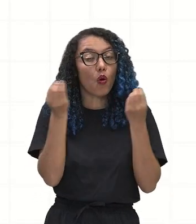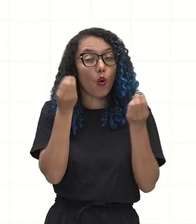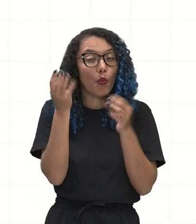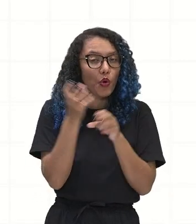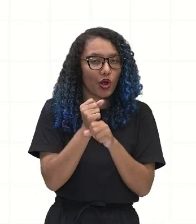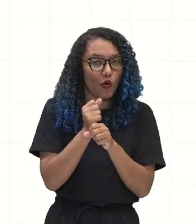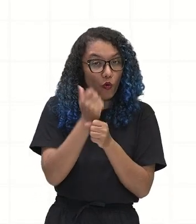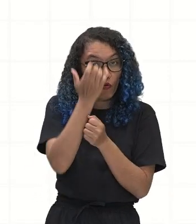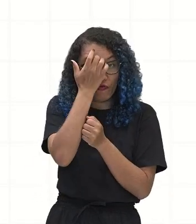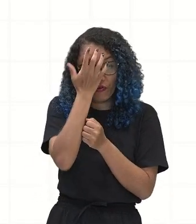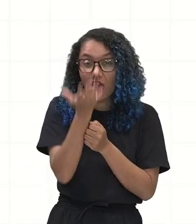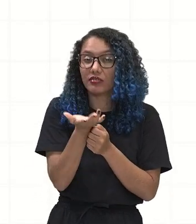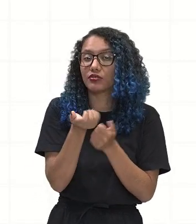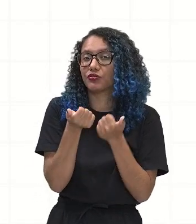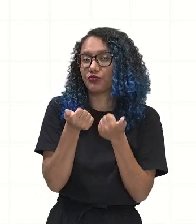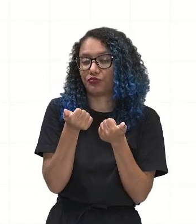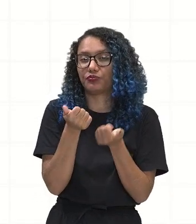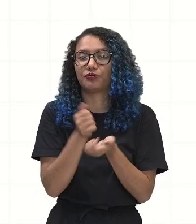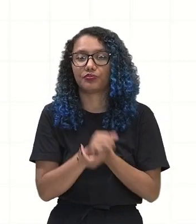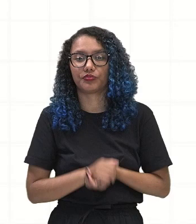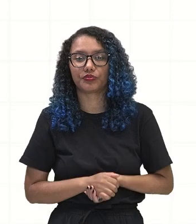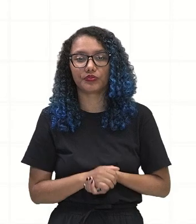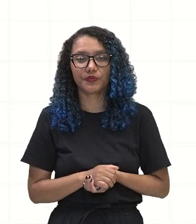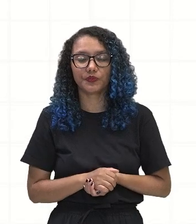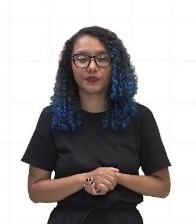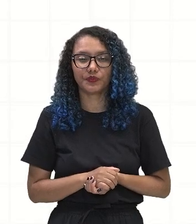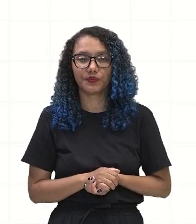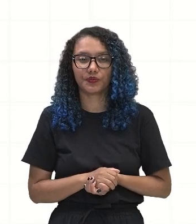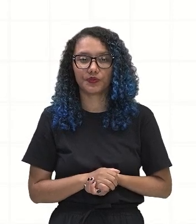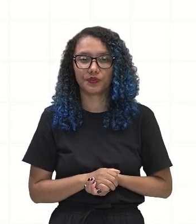esse? Tá?